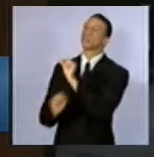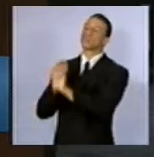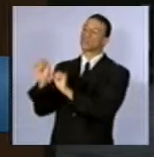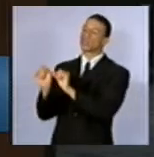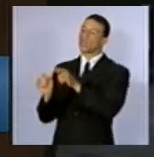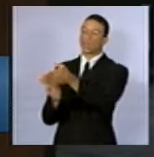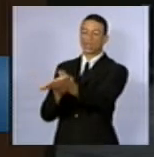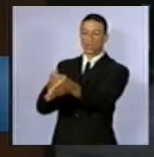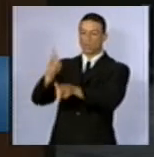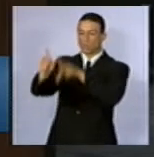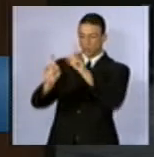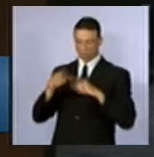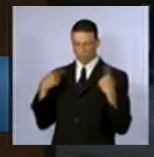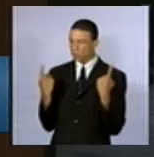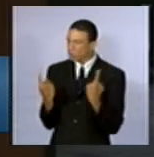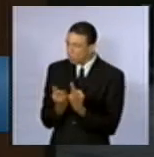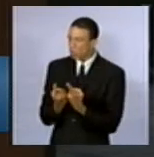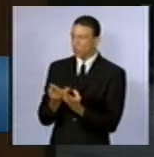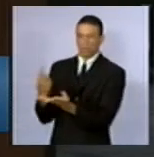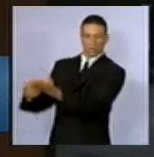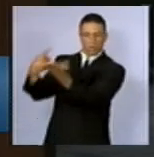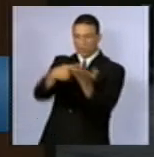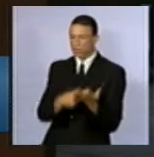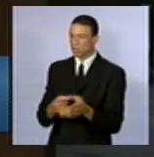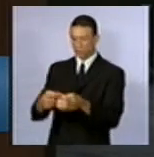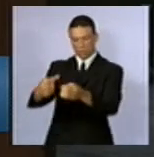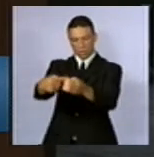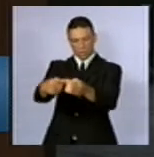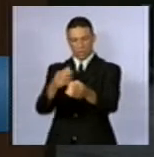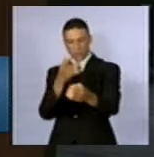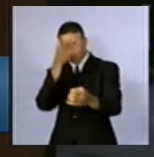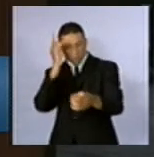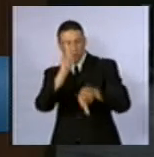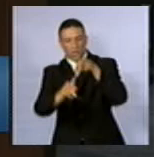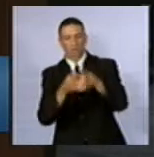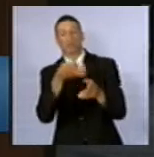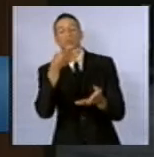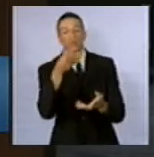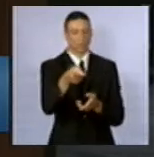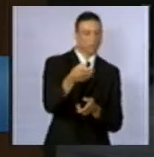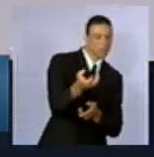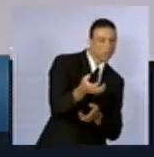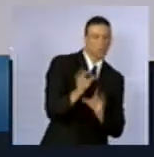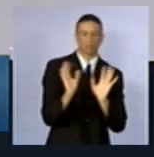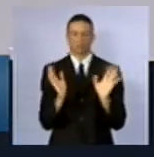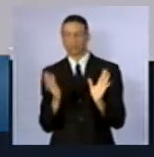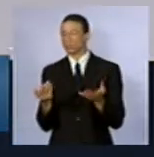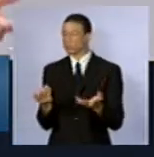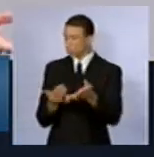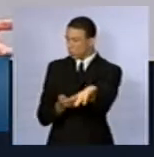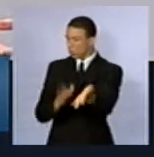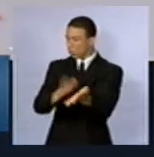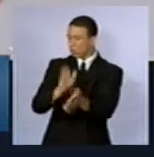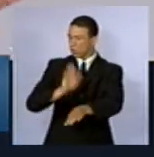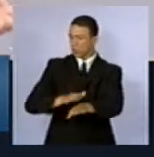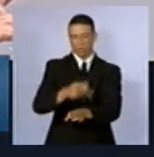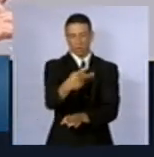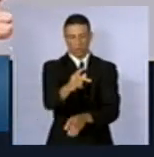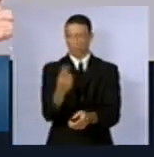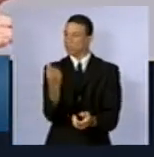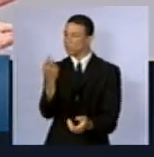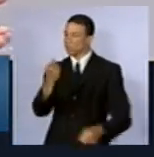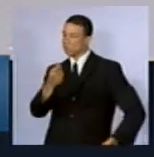fazer audiências públicas consultar a população local para saber qual é a opção que quer porque na verdade é ela que vai tirar do bolso